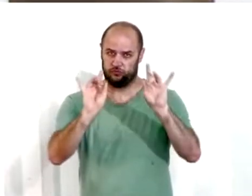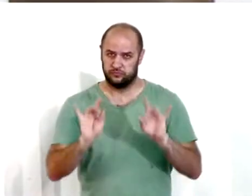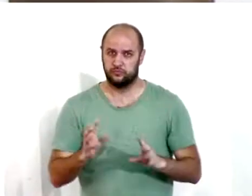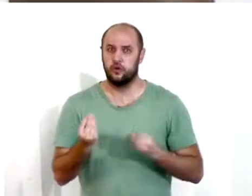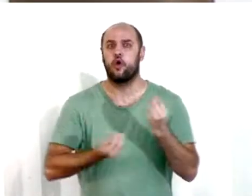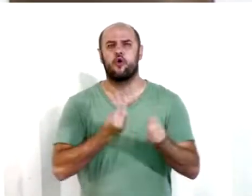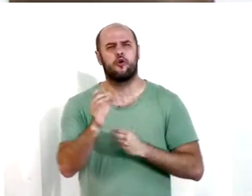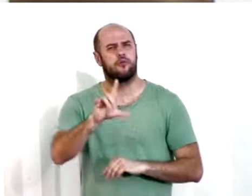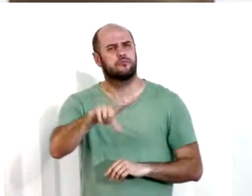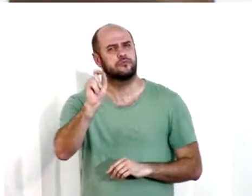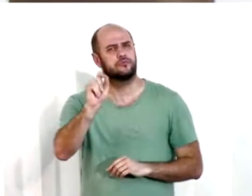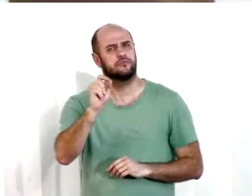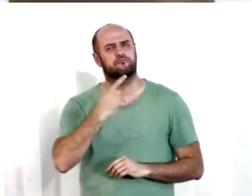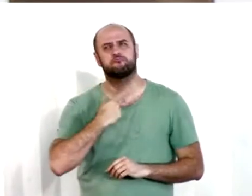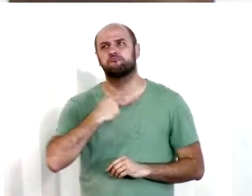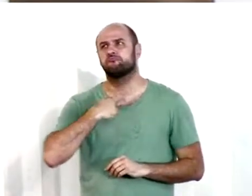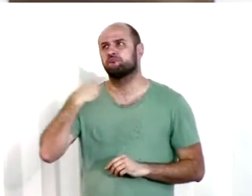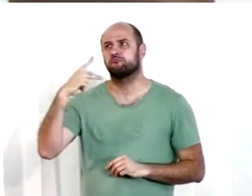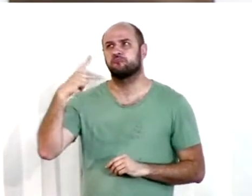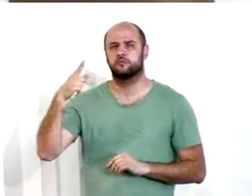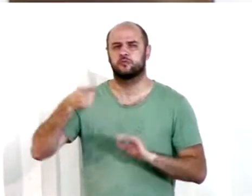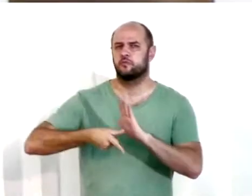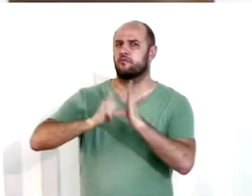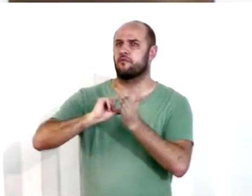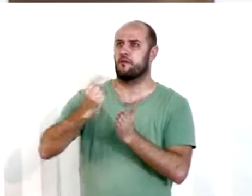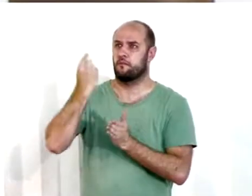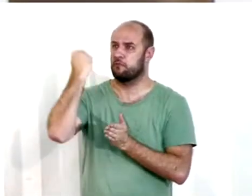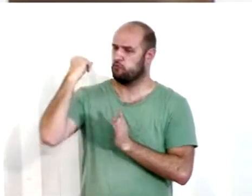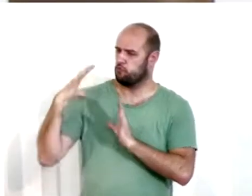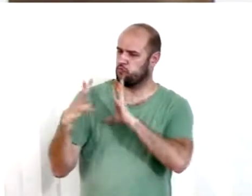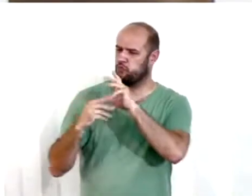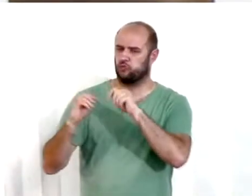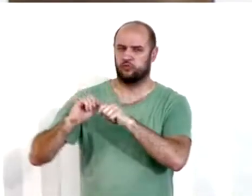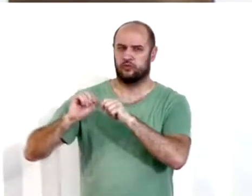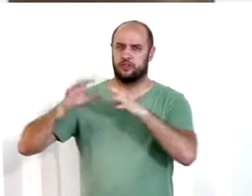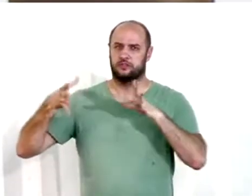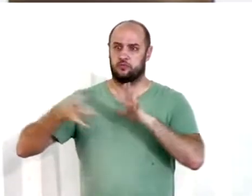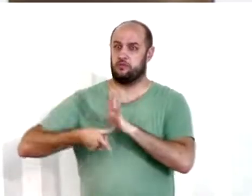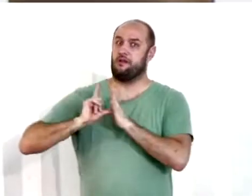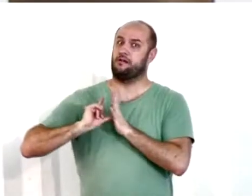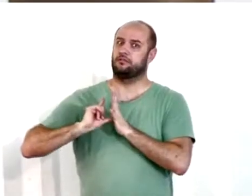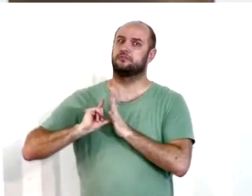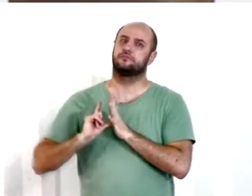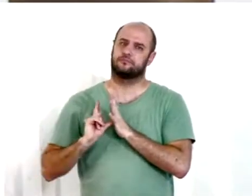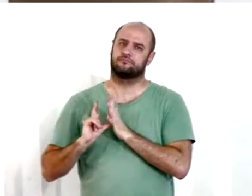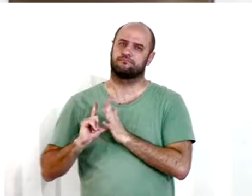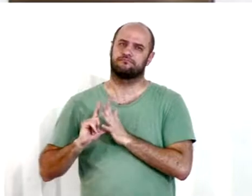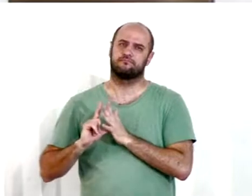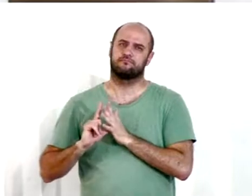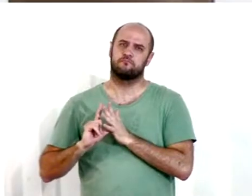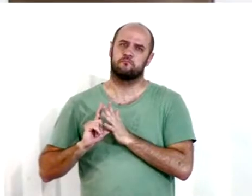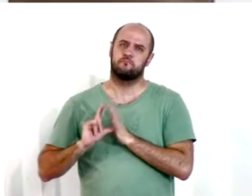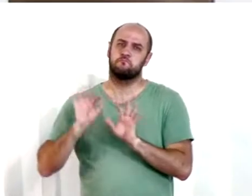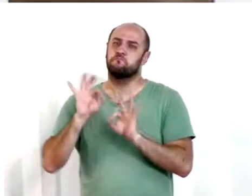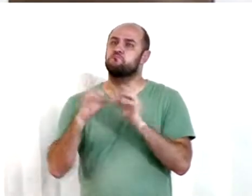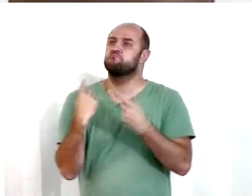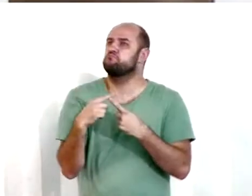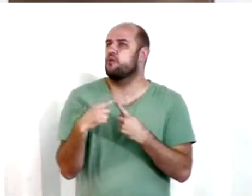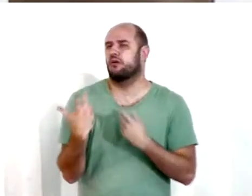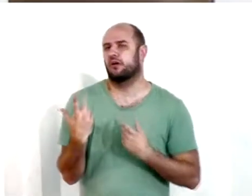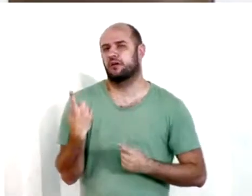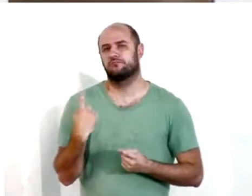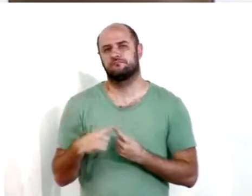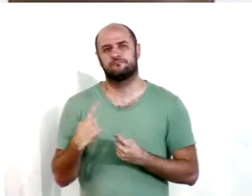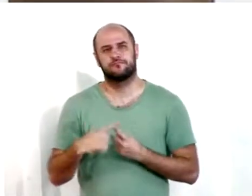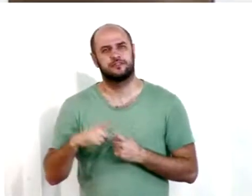Ele escolheu? O texto diz, antes da fundação do mundo. E Ele dá a razão dessa escolha. A razão dessa escolha está aí,